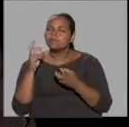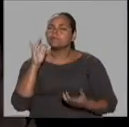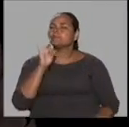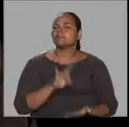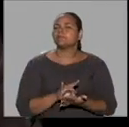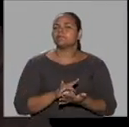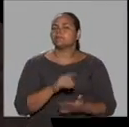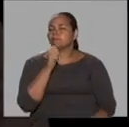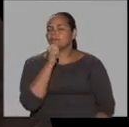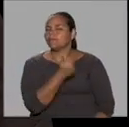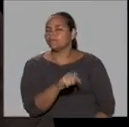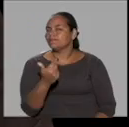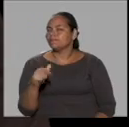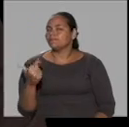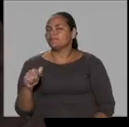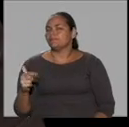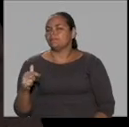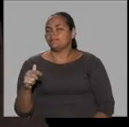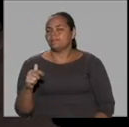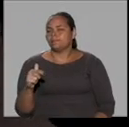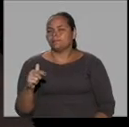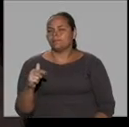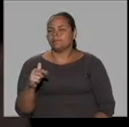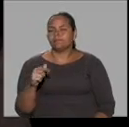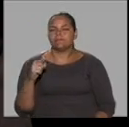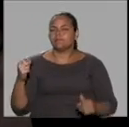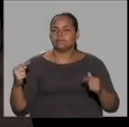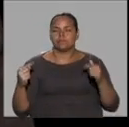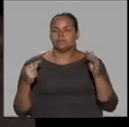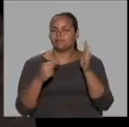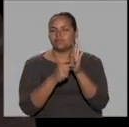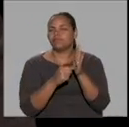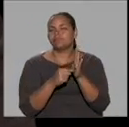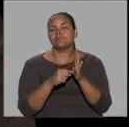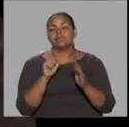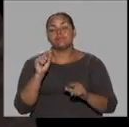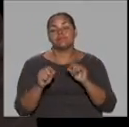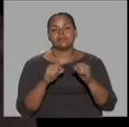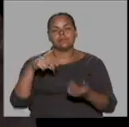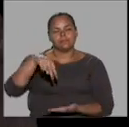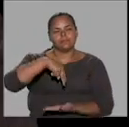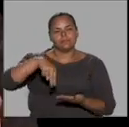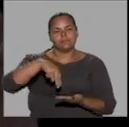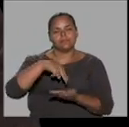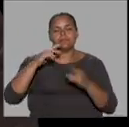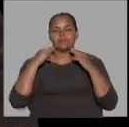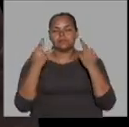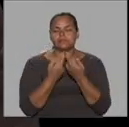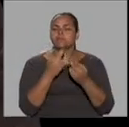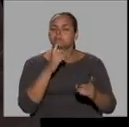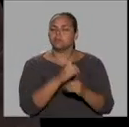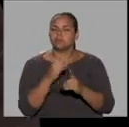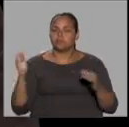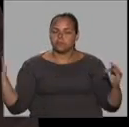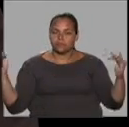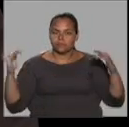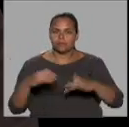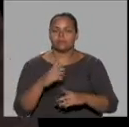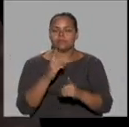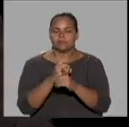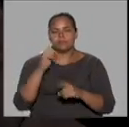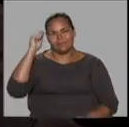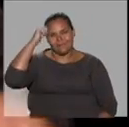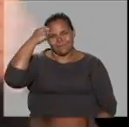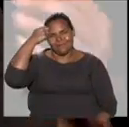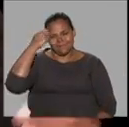que na verdade não tinha nenhum intuito, nenhum objetivo maior a não ser dança e reunião e encontro dos negros, assim.